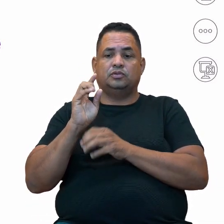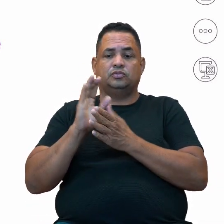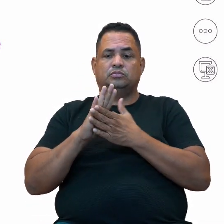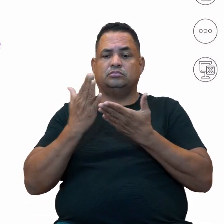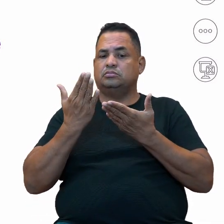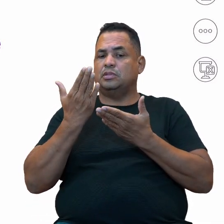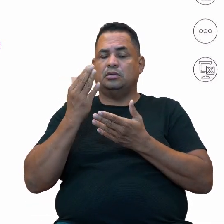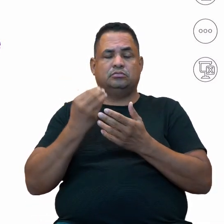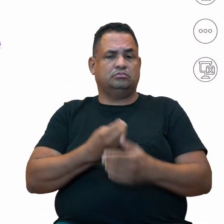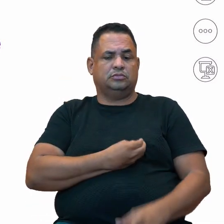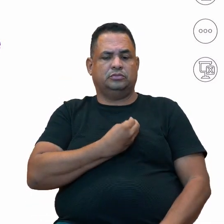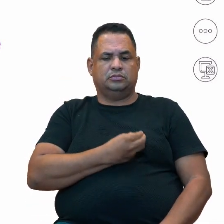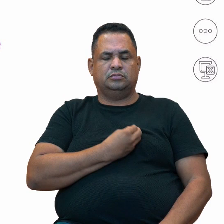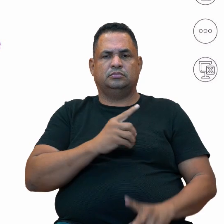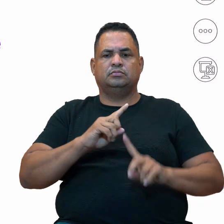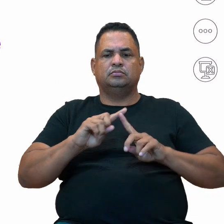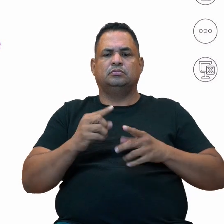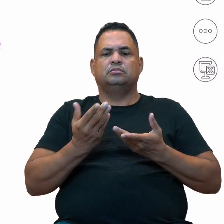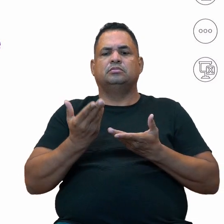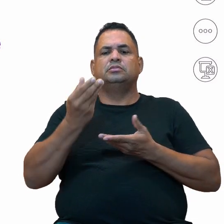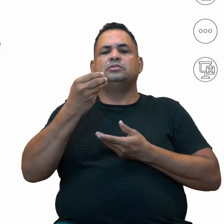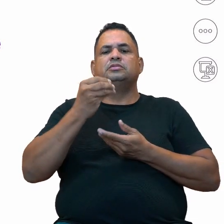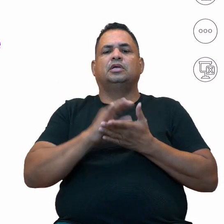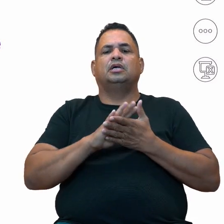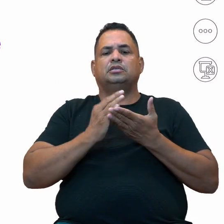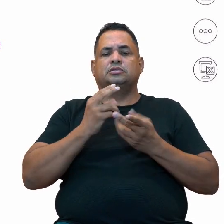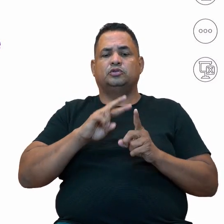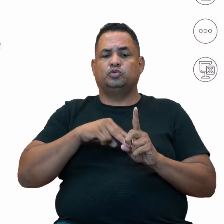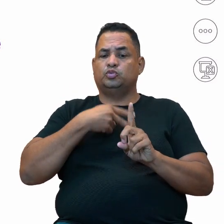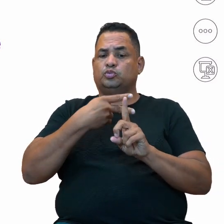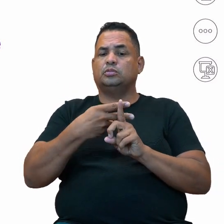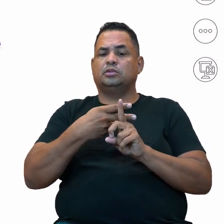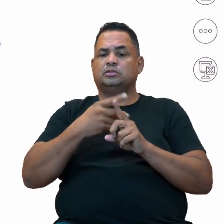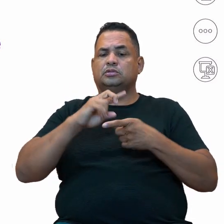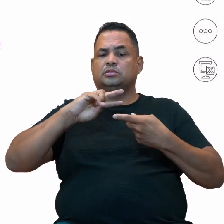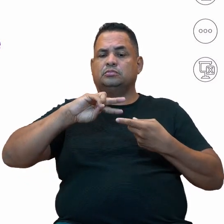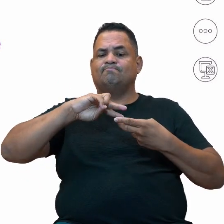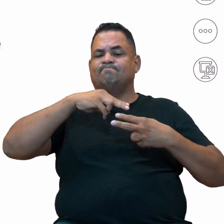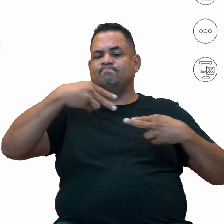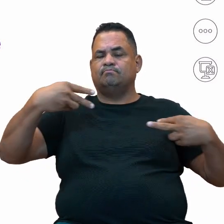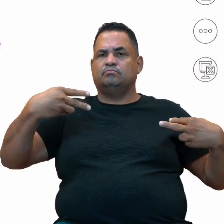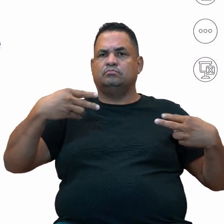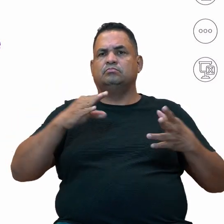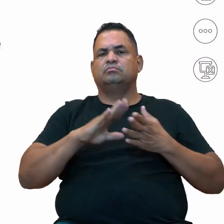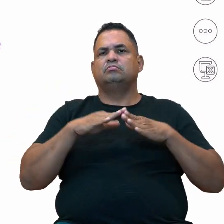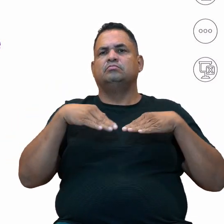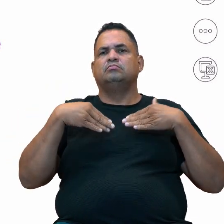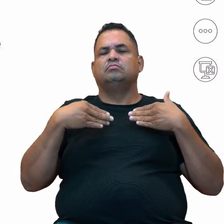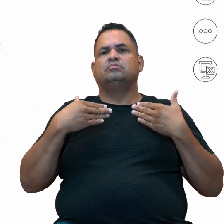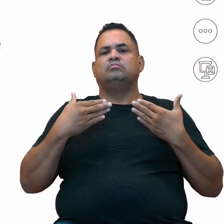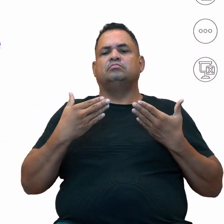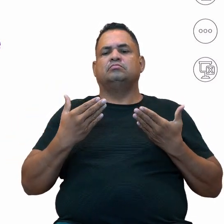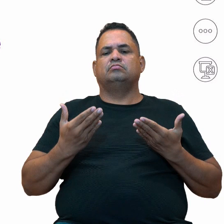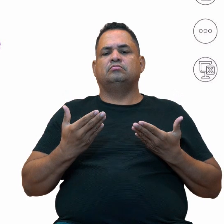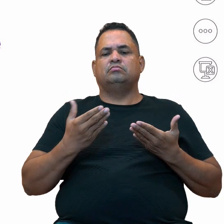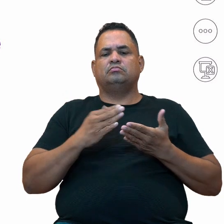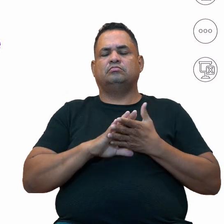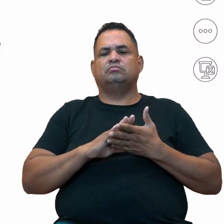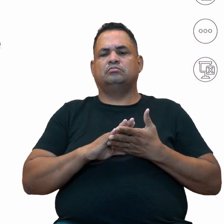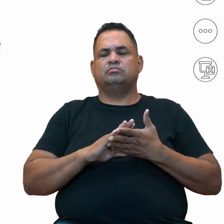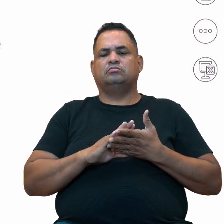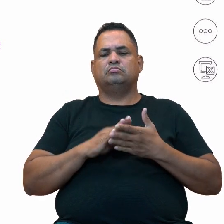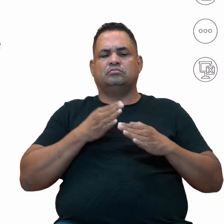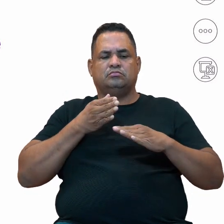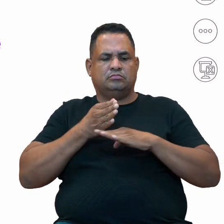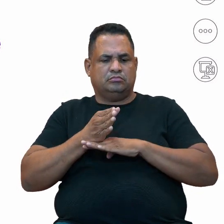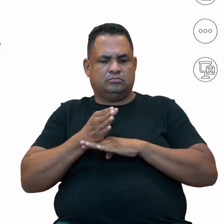seres vivos, mas eles fazem duplicação do seu material genético. E eles, quando eles vão, por exemplo, o vírus bacteriófago, quando ele entra